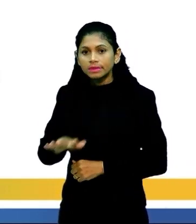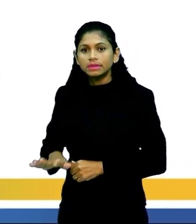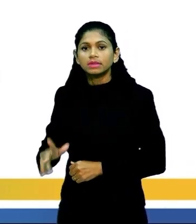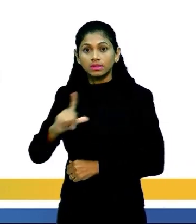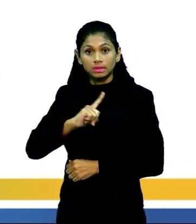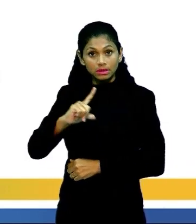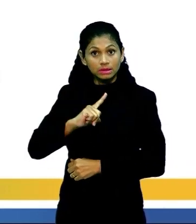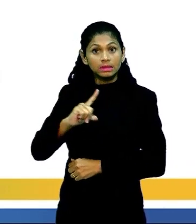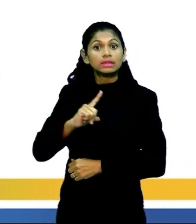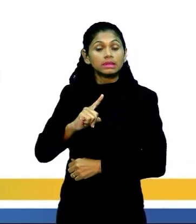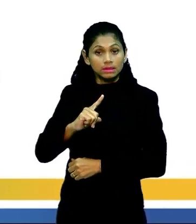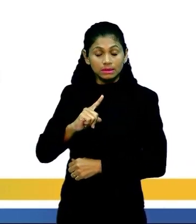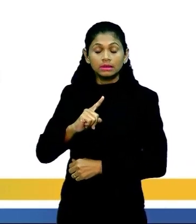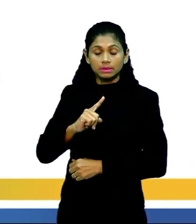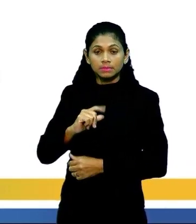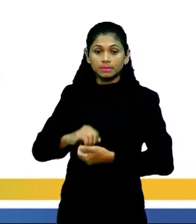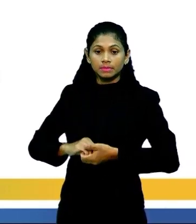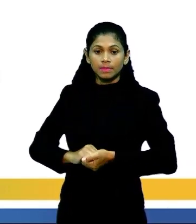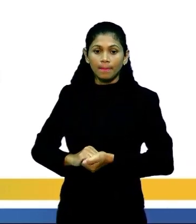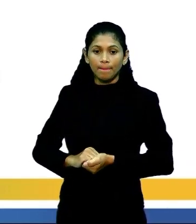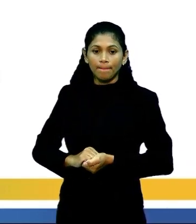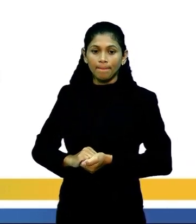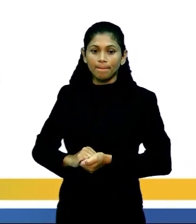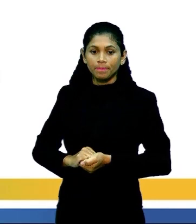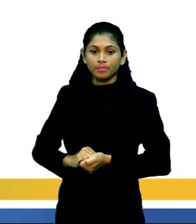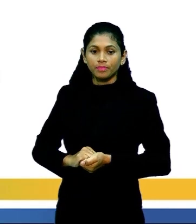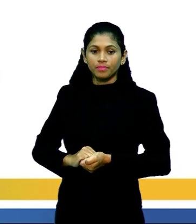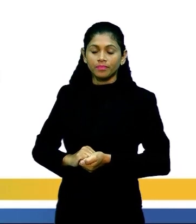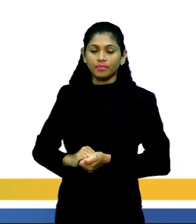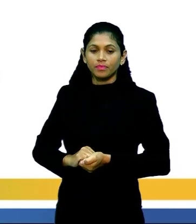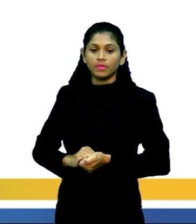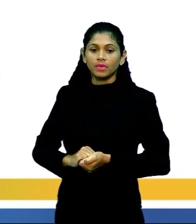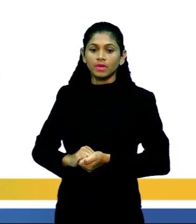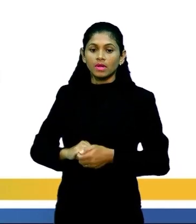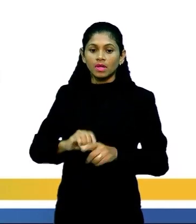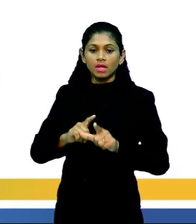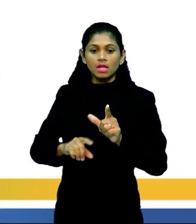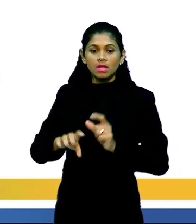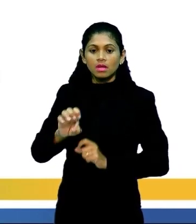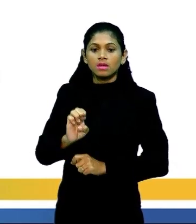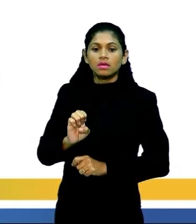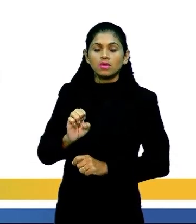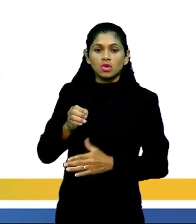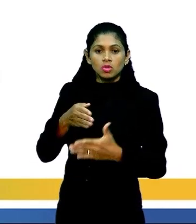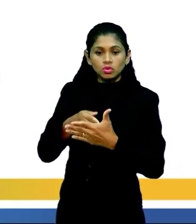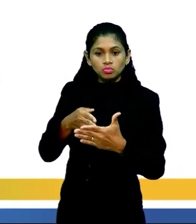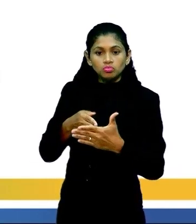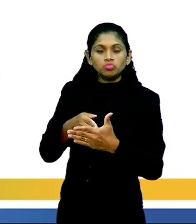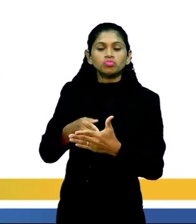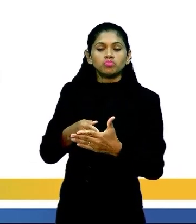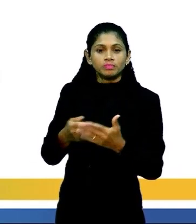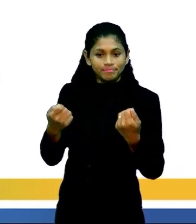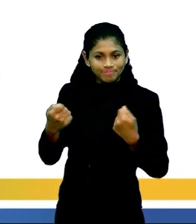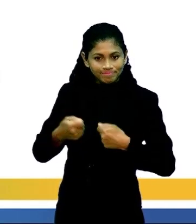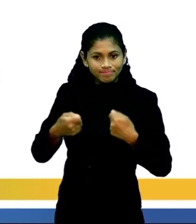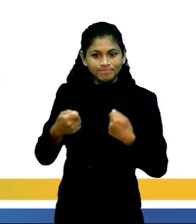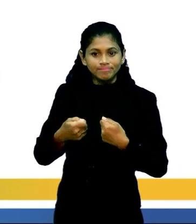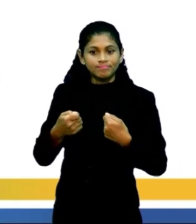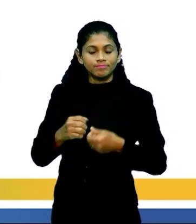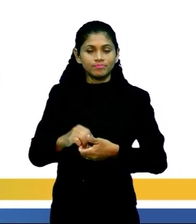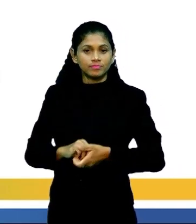E. Ter limites é essencial e o livro de Susan Lin deve ser adotado como guia por todos os interessados no